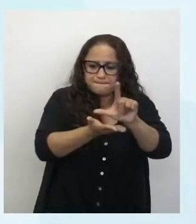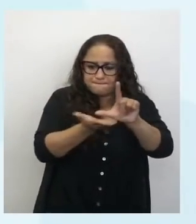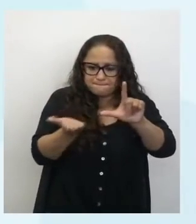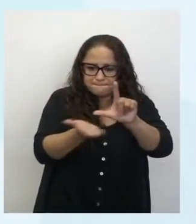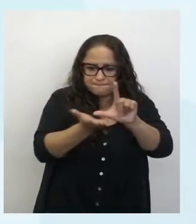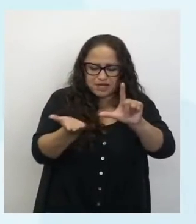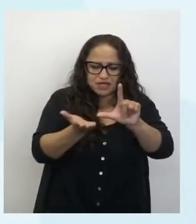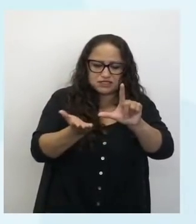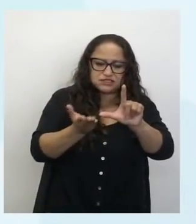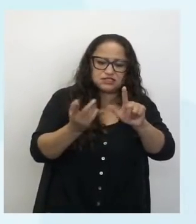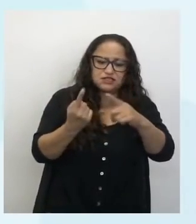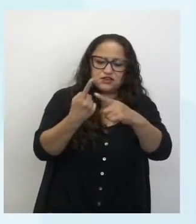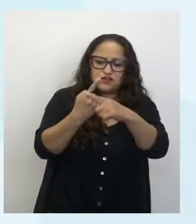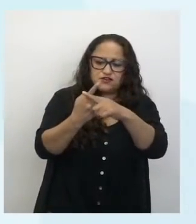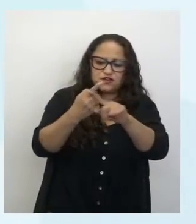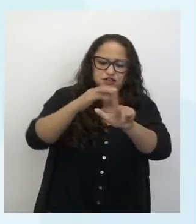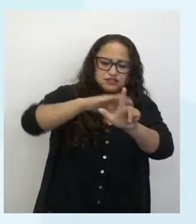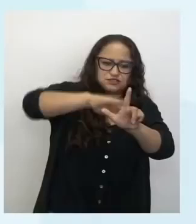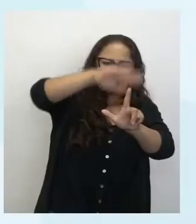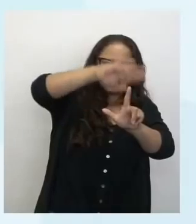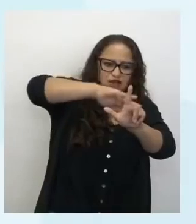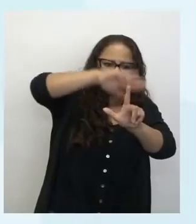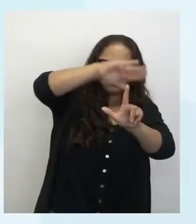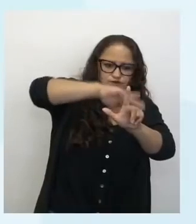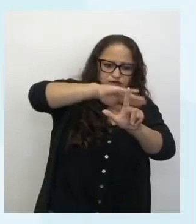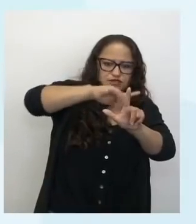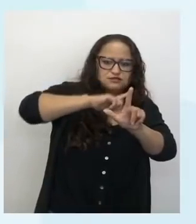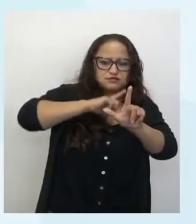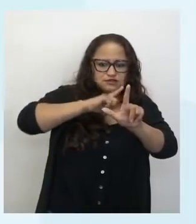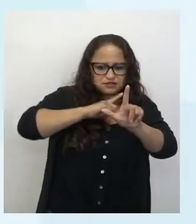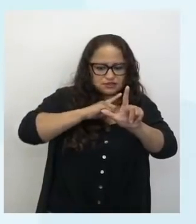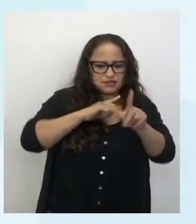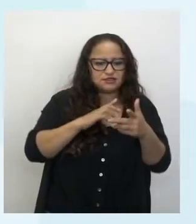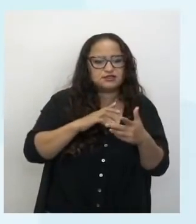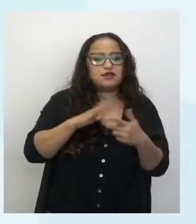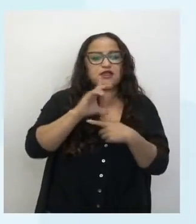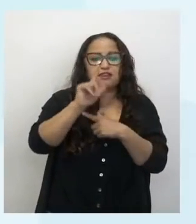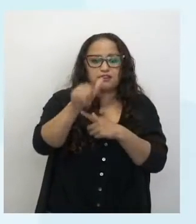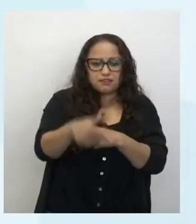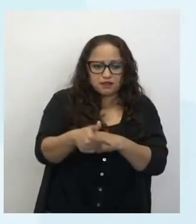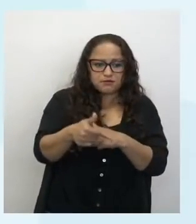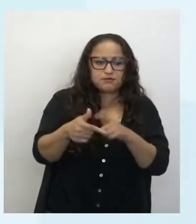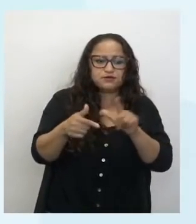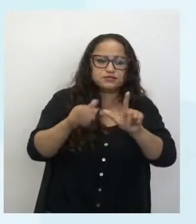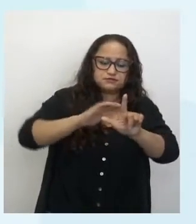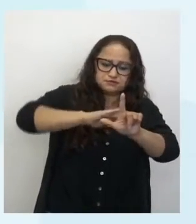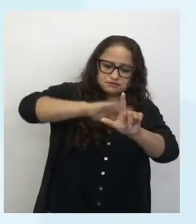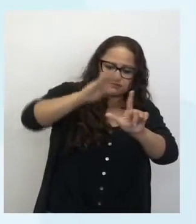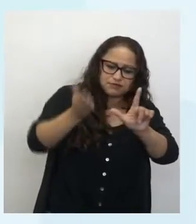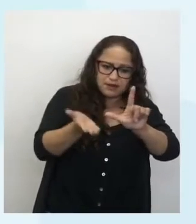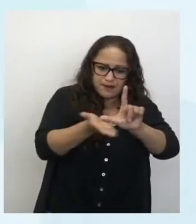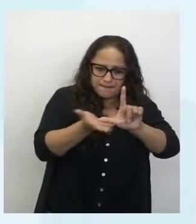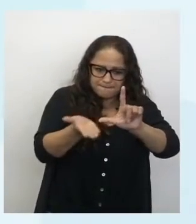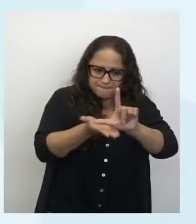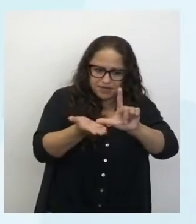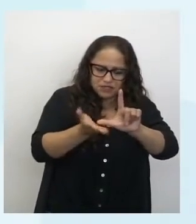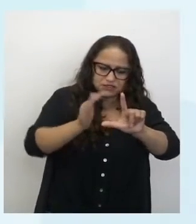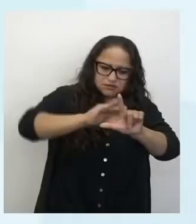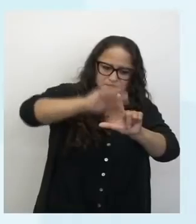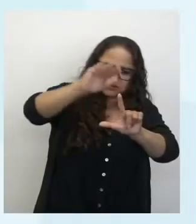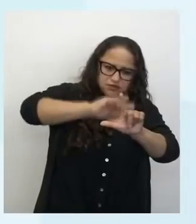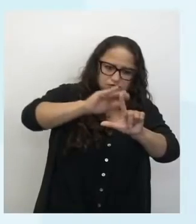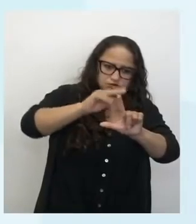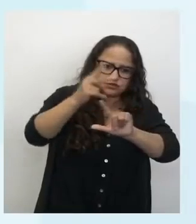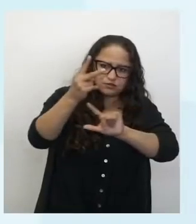vezes a altura, dividir por 2 no caso do A. Depois, pega a base, multiplica pela altura, divide por 2 no caso do